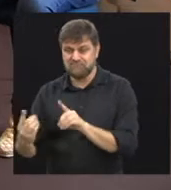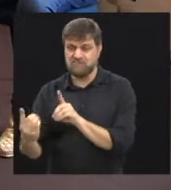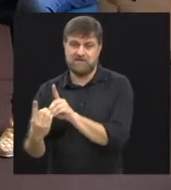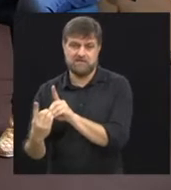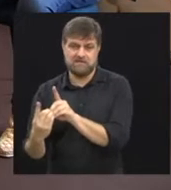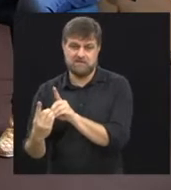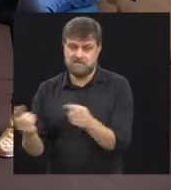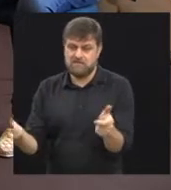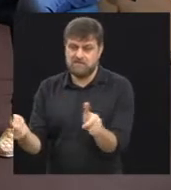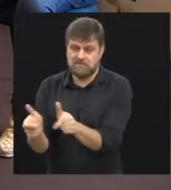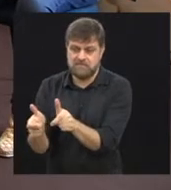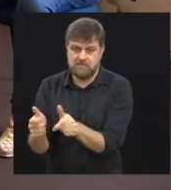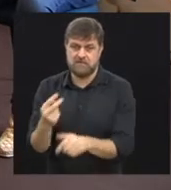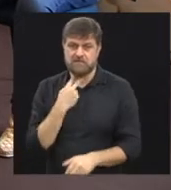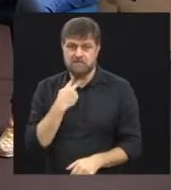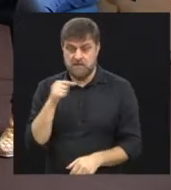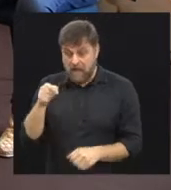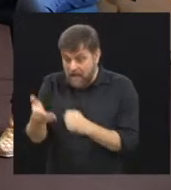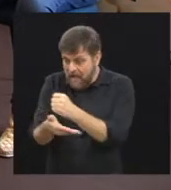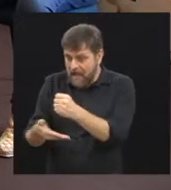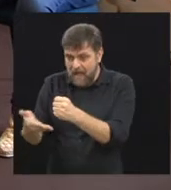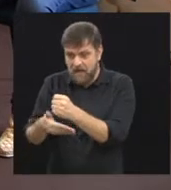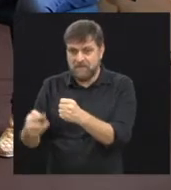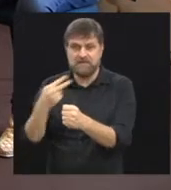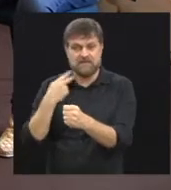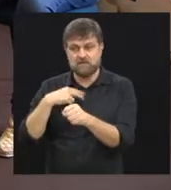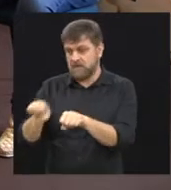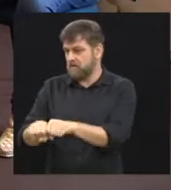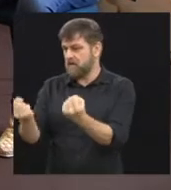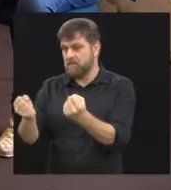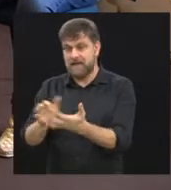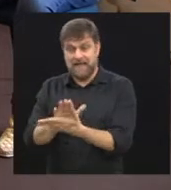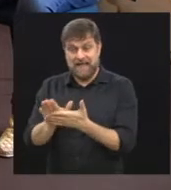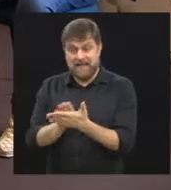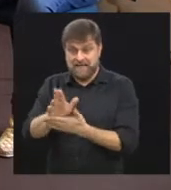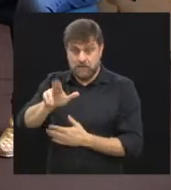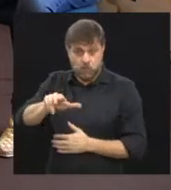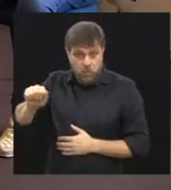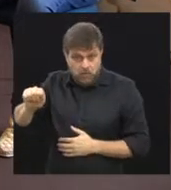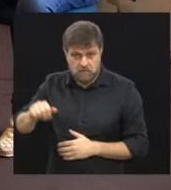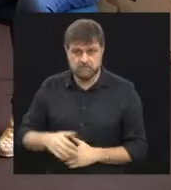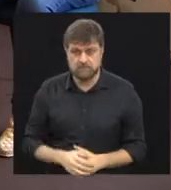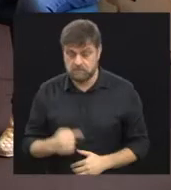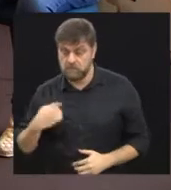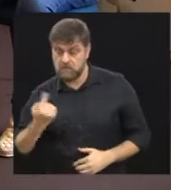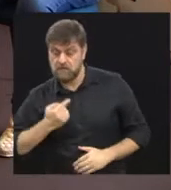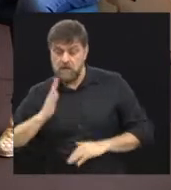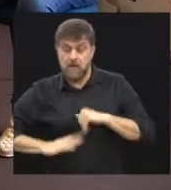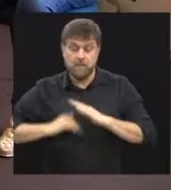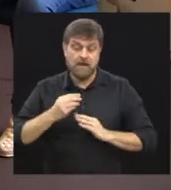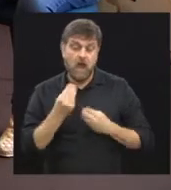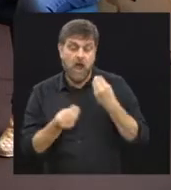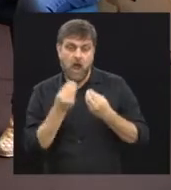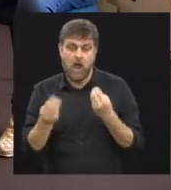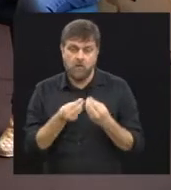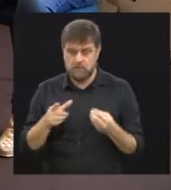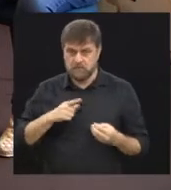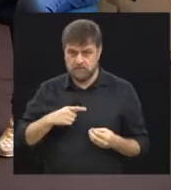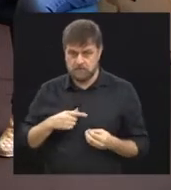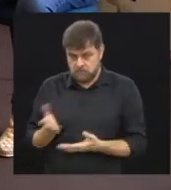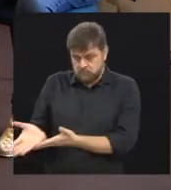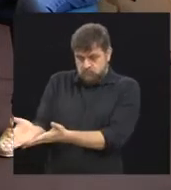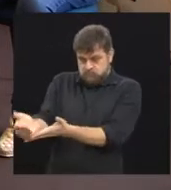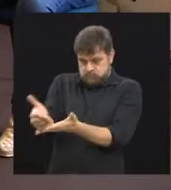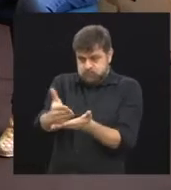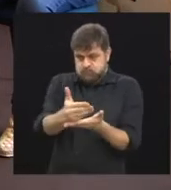prejudicar o atendimento à criança. E isso é um princípio nosso, nós não prejudicamos em hipótese alguma. Então o que a gente tem que fazer para essa conta fechar?